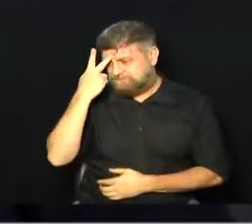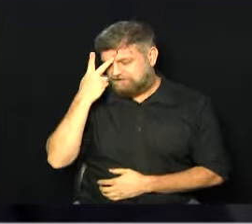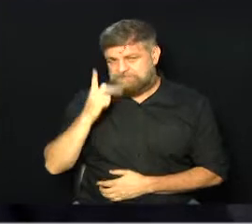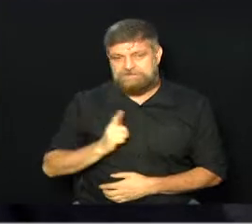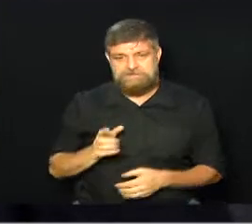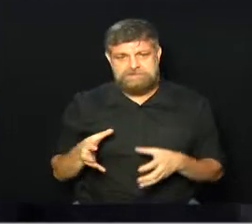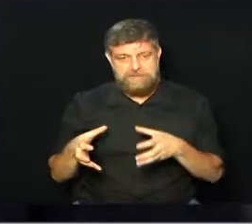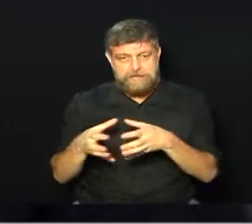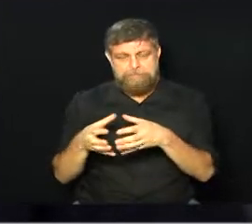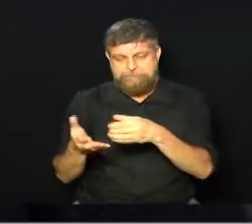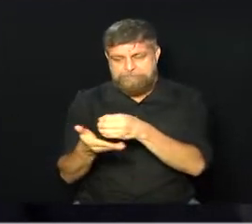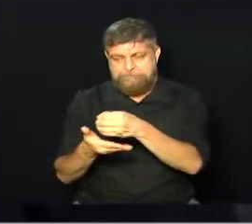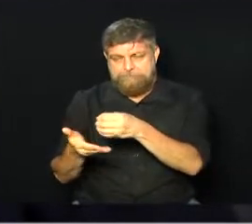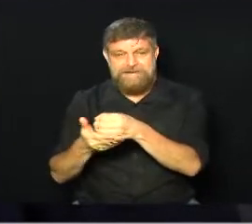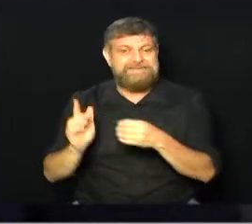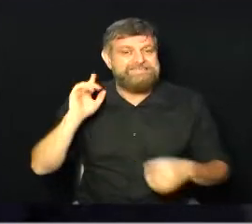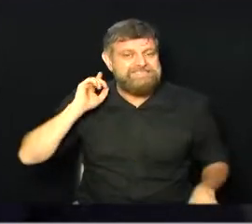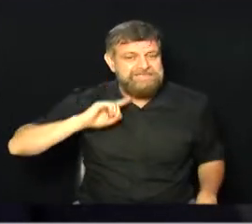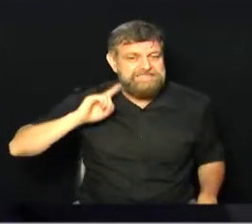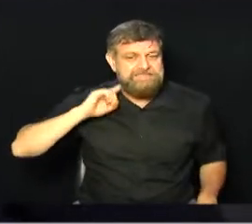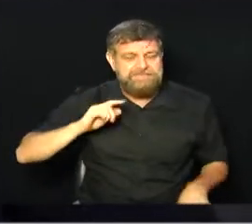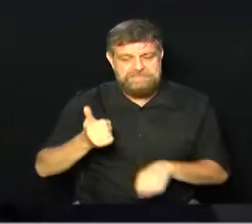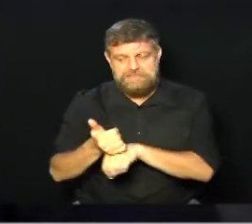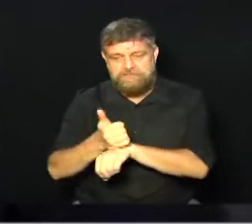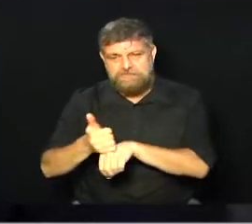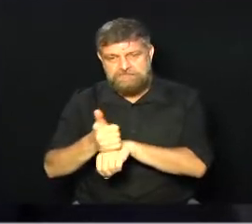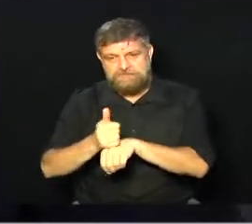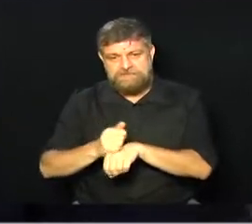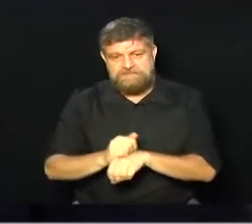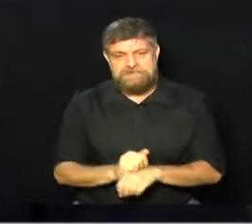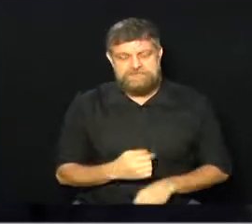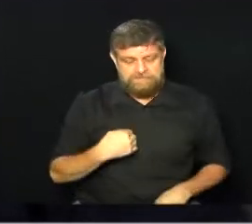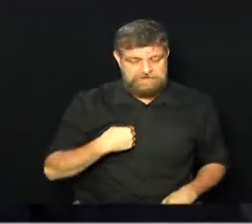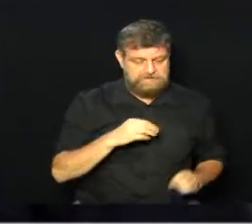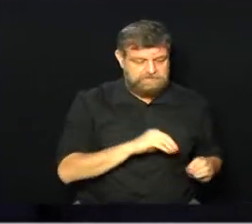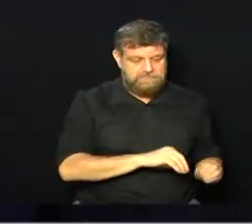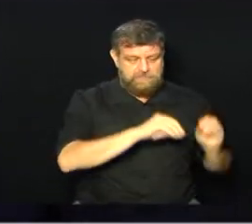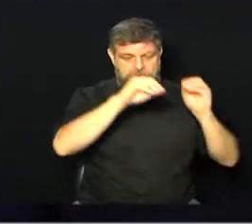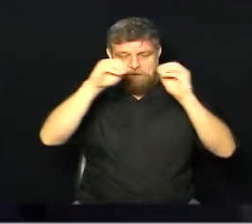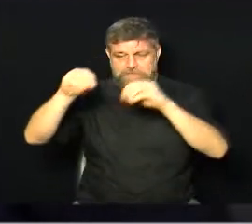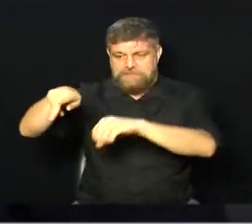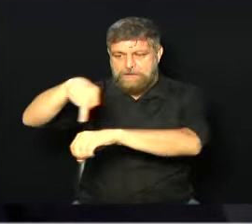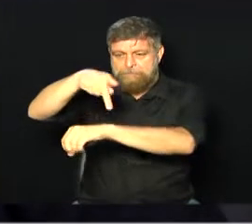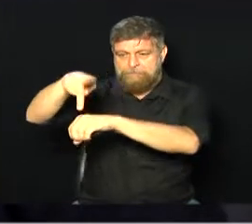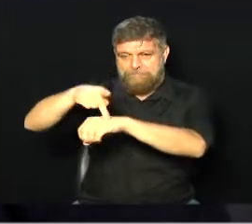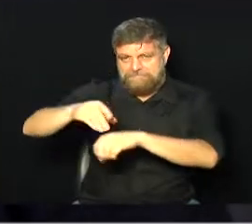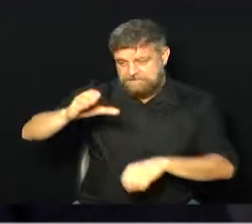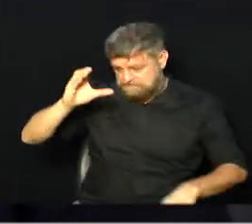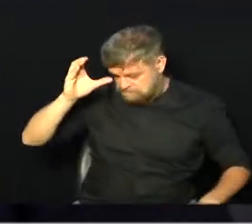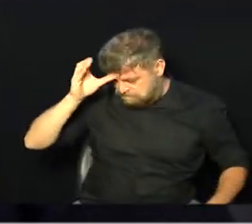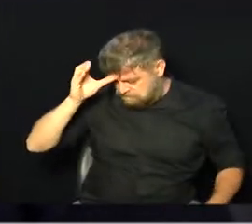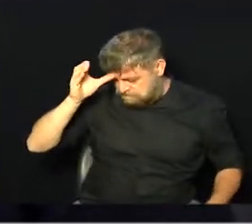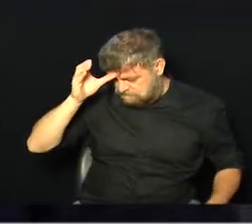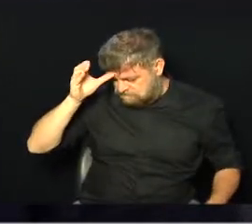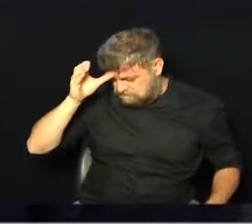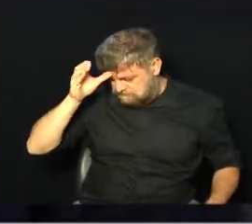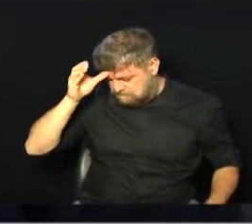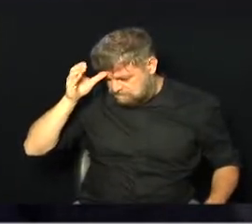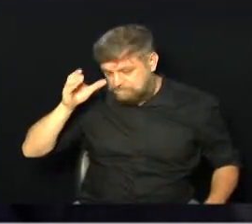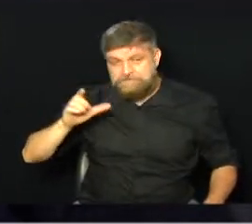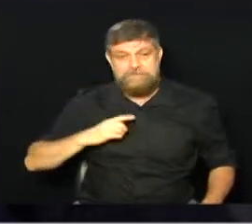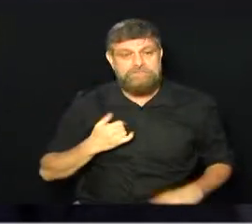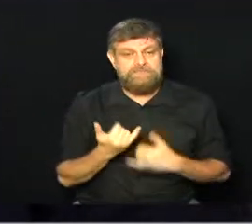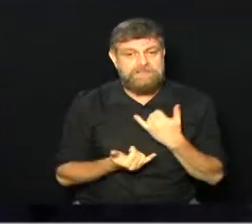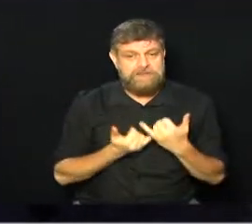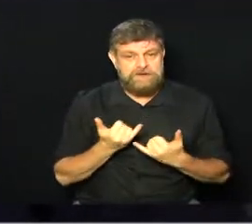Atlético Mineiro, profissional, depois fui vendido para a Turquia. Então, tenho uma experiência já vasta no futebol, né? Eu brinco